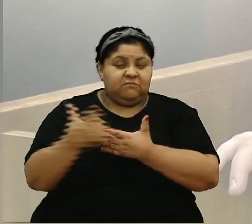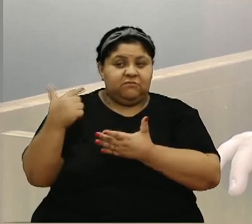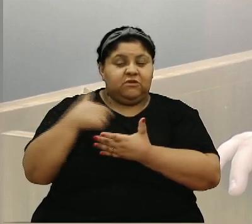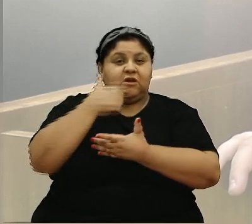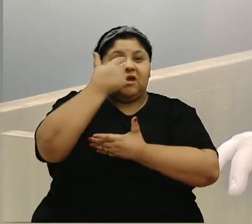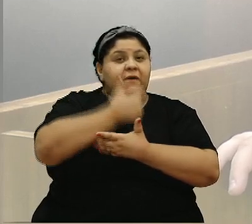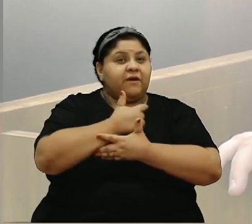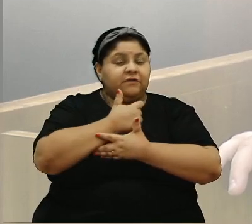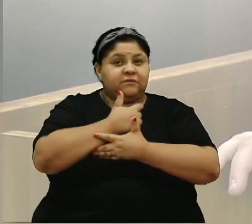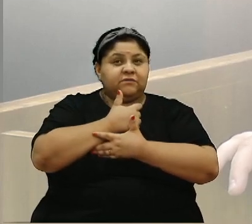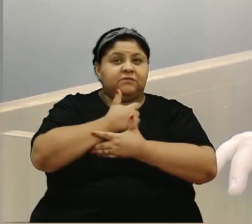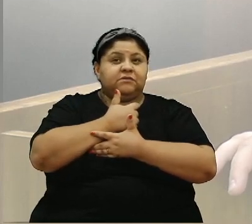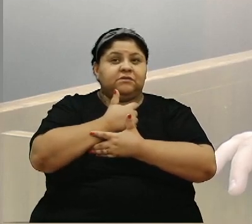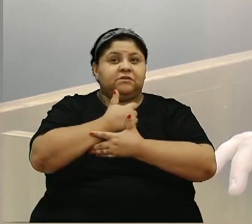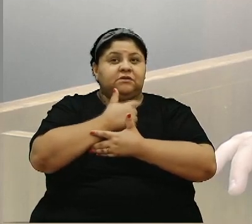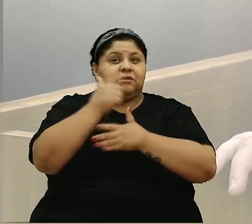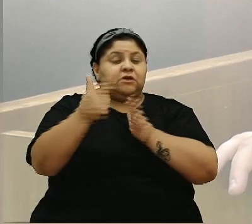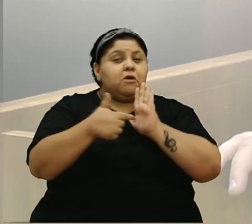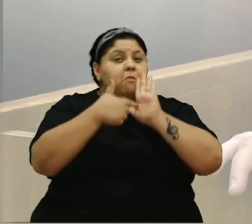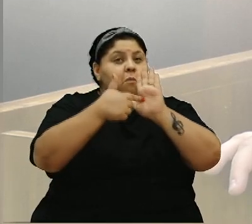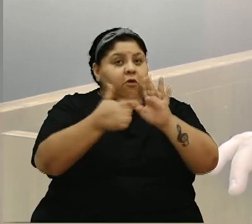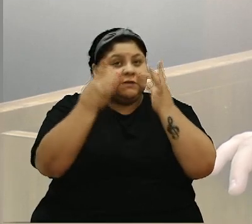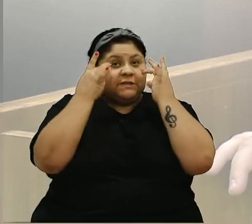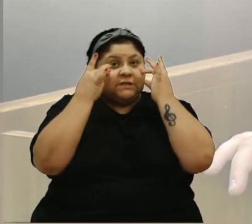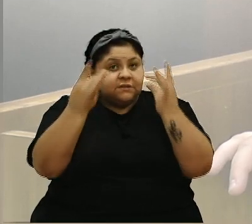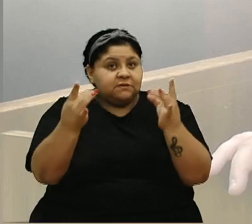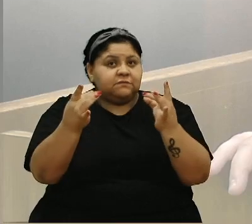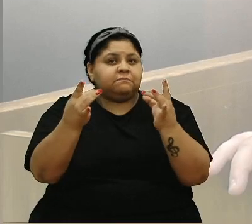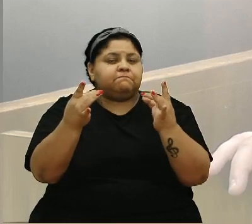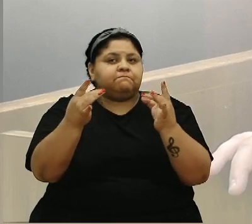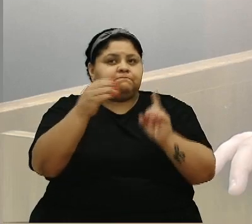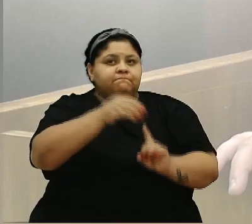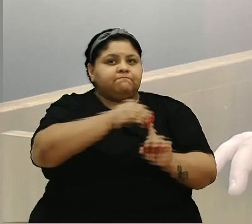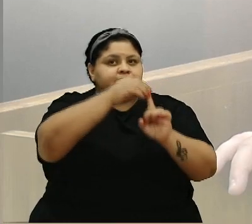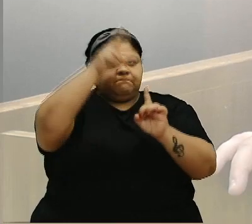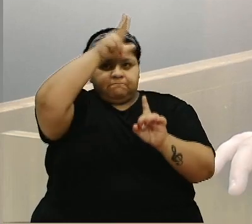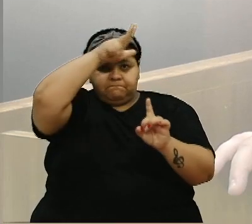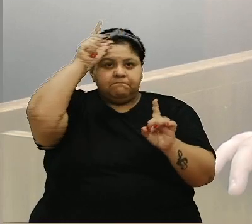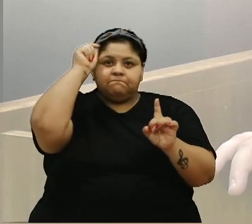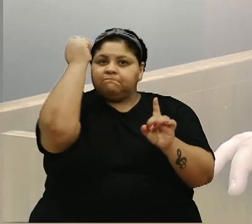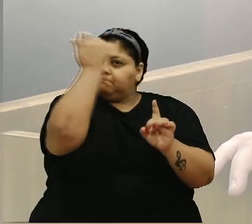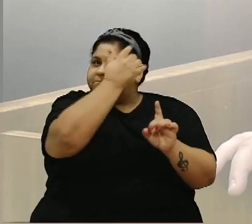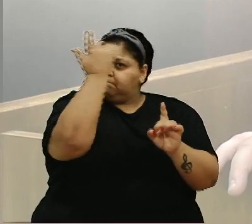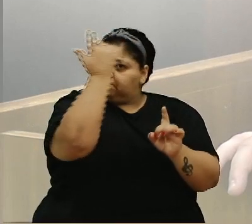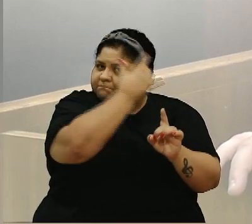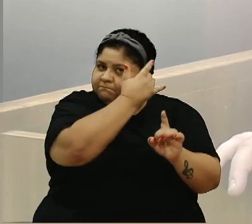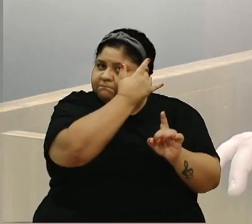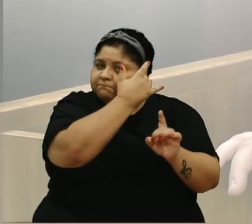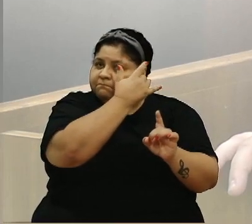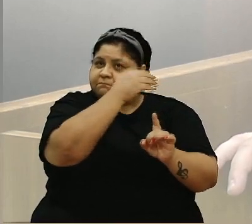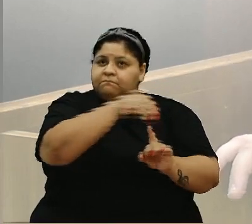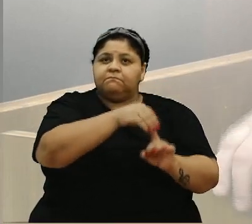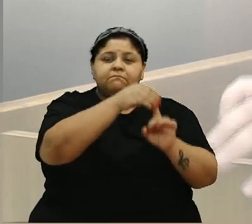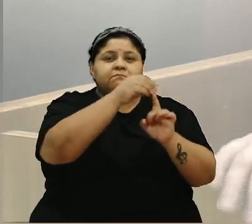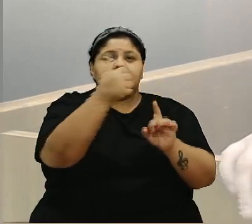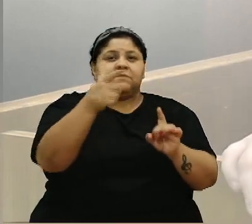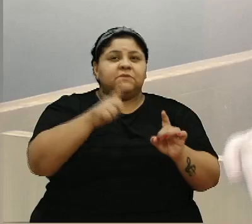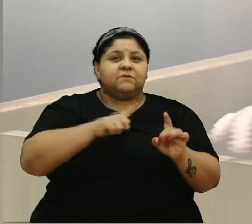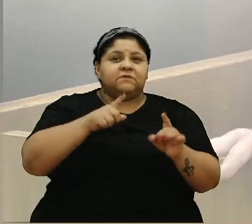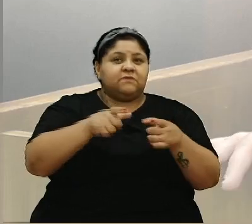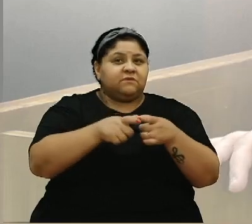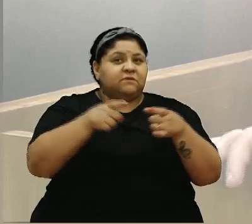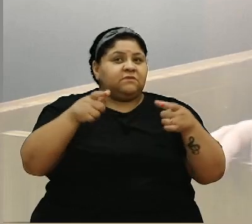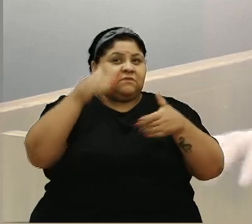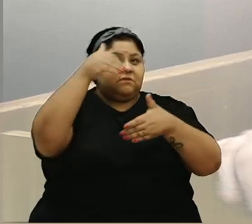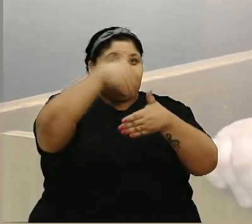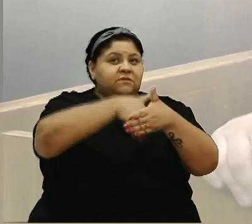acho que é um sinal de alerta muito grande, principalmente para o prefeito Adiló. Primeiro, por ele não ter